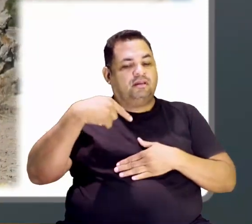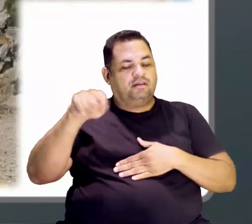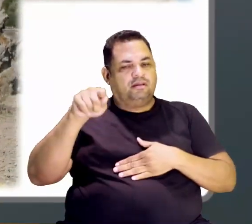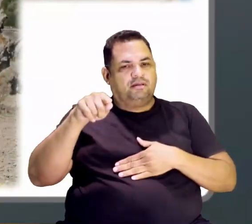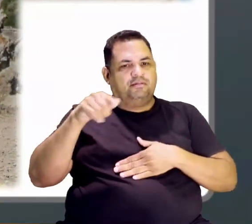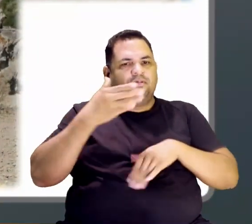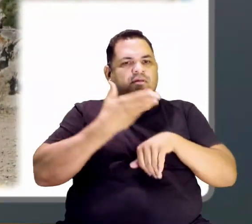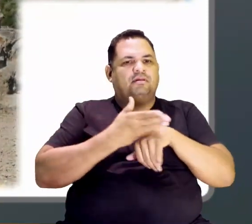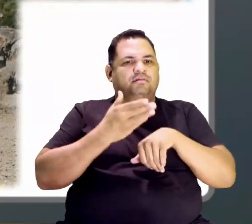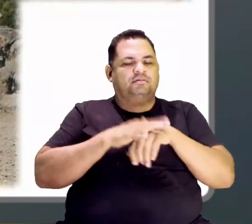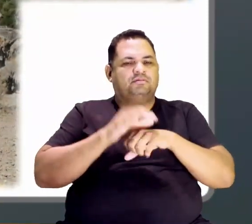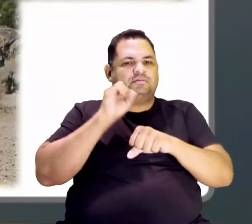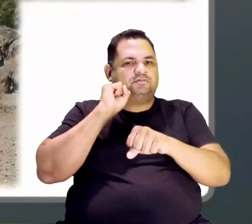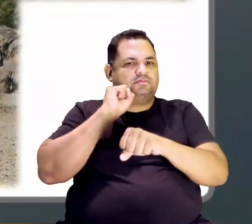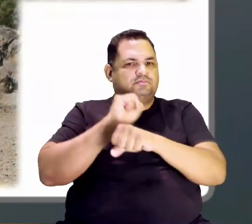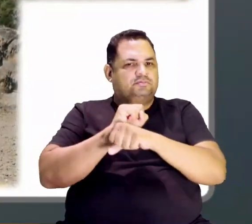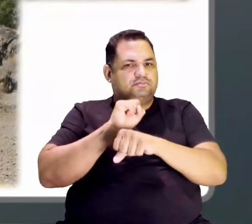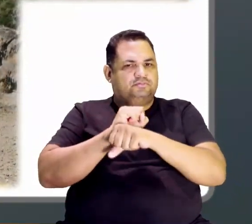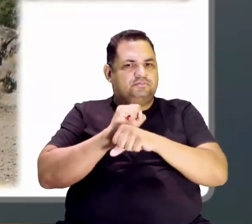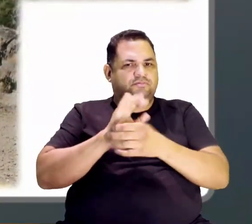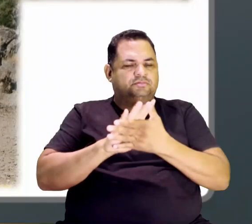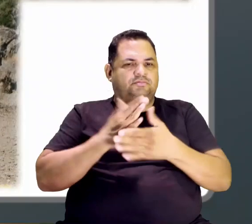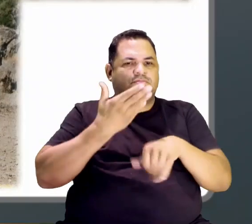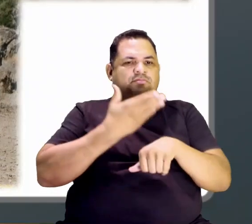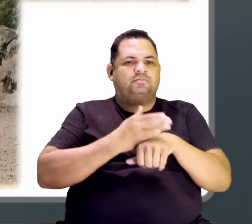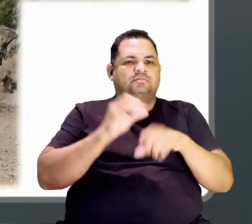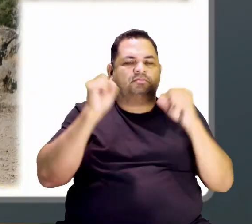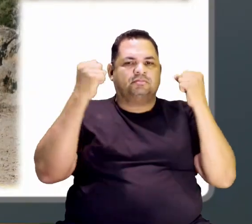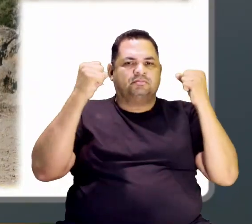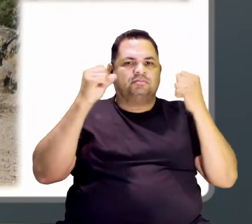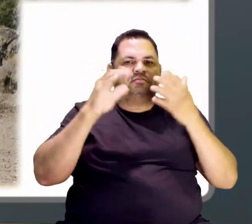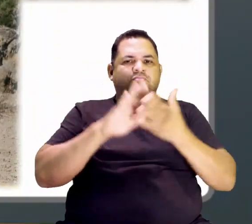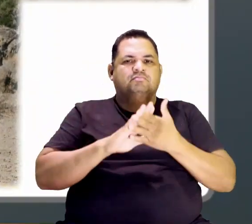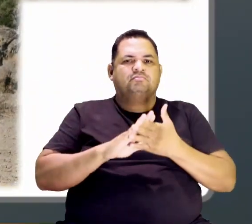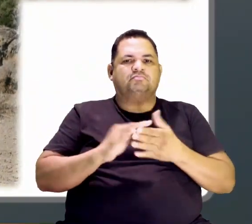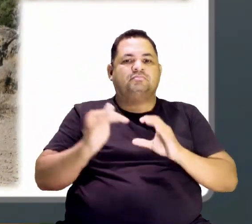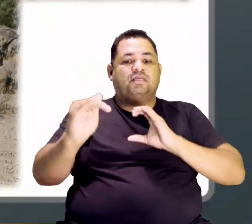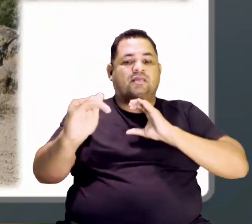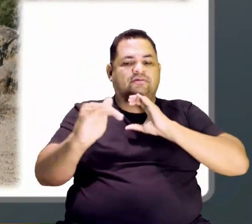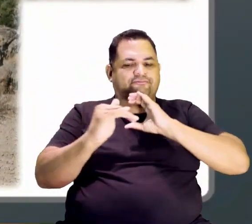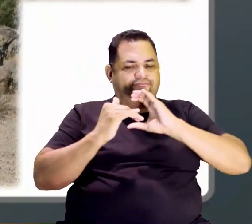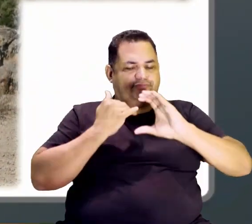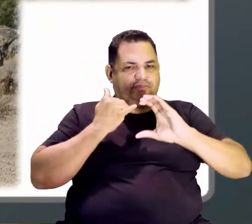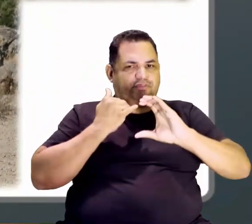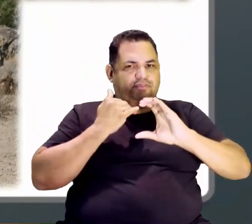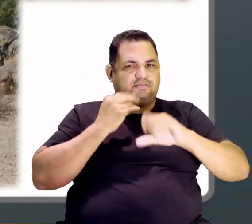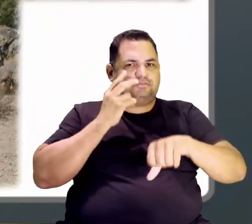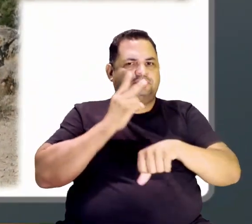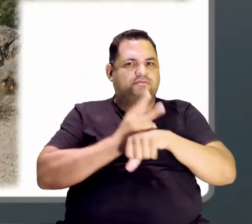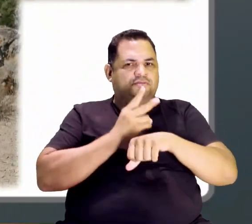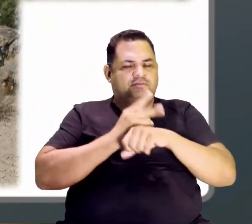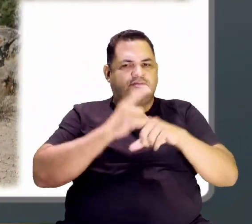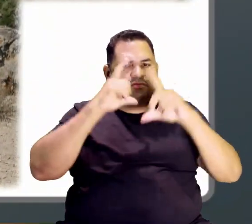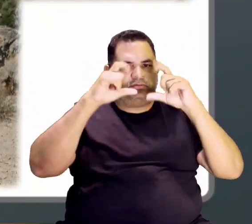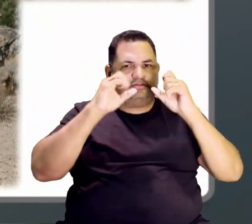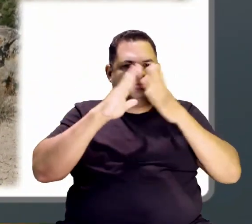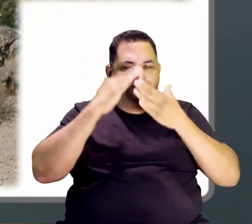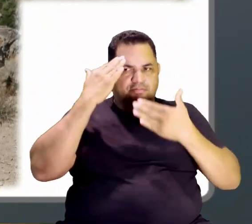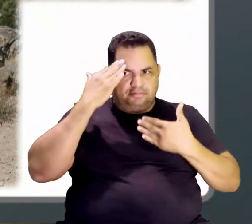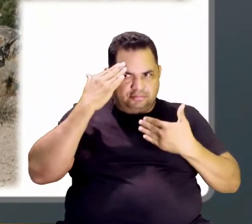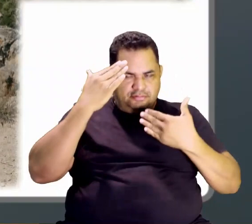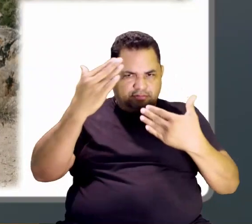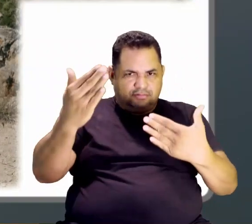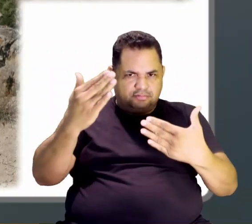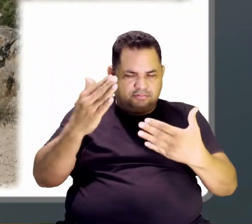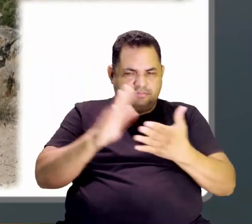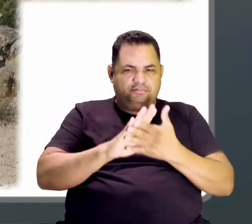você nessas práticas, nesses exercícios, executando aí e me enviando esses registros. E mais uma vez, muito obrigada, gente.